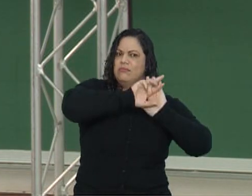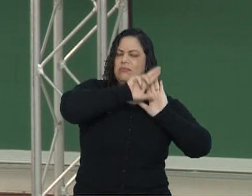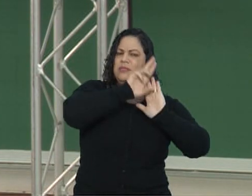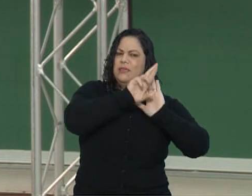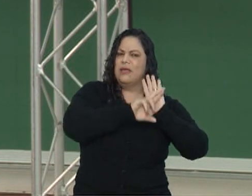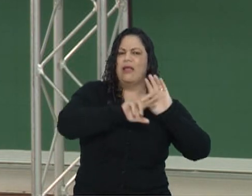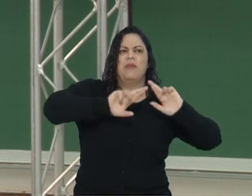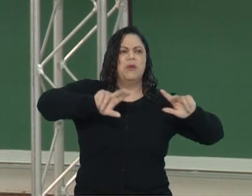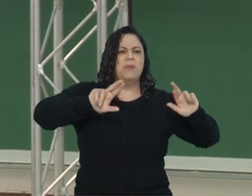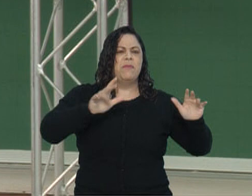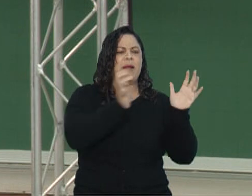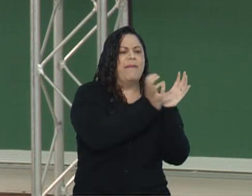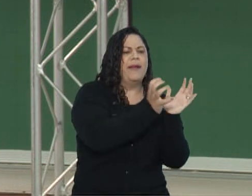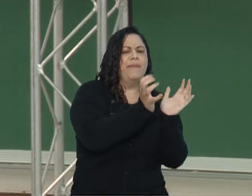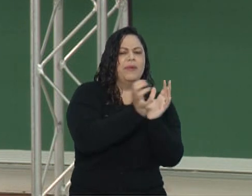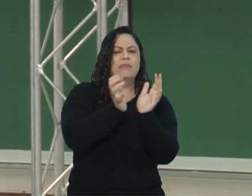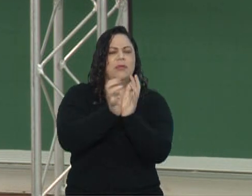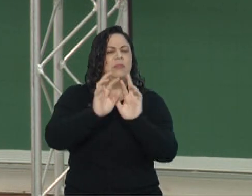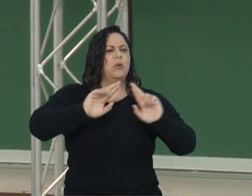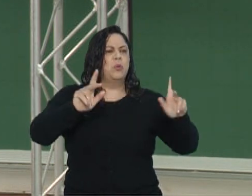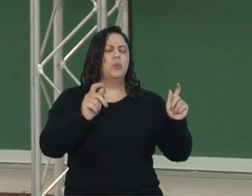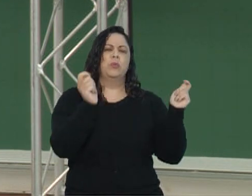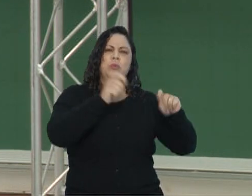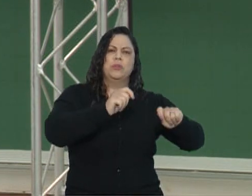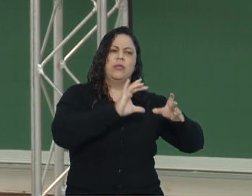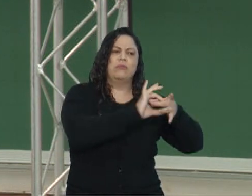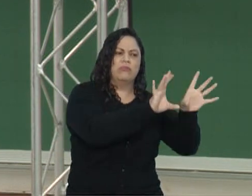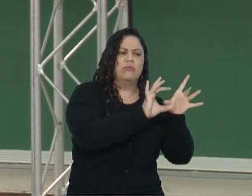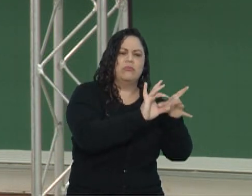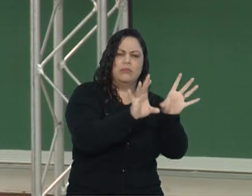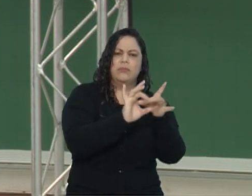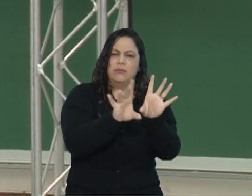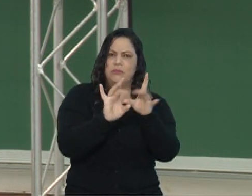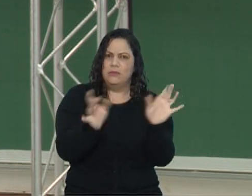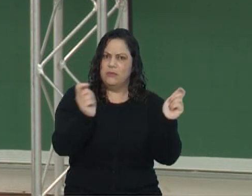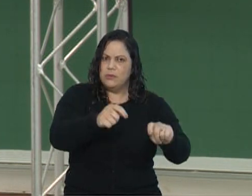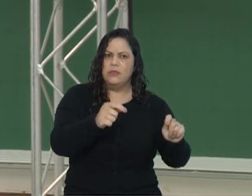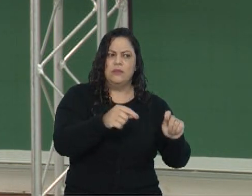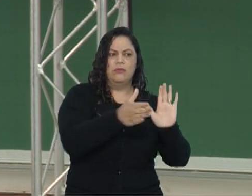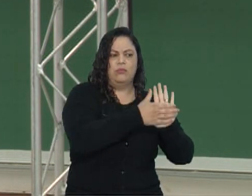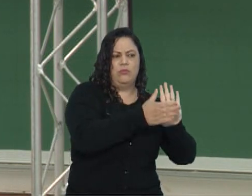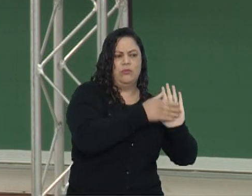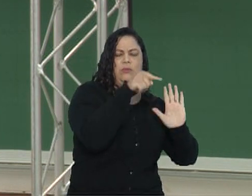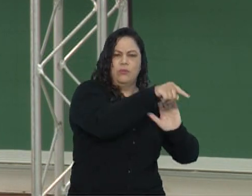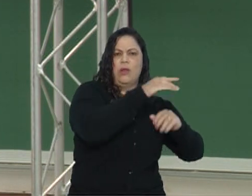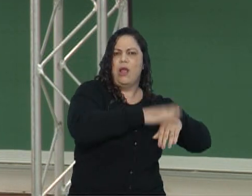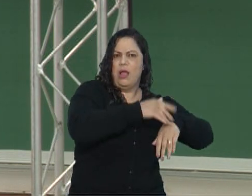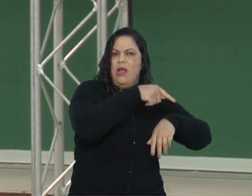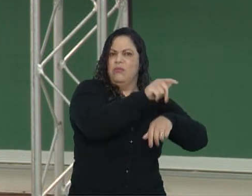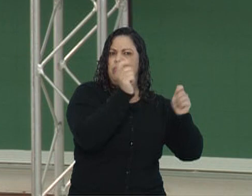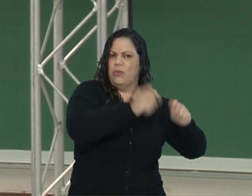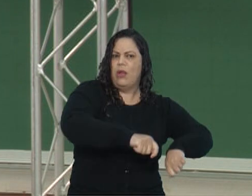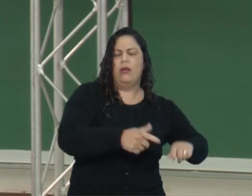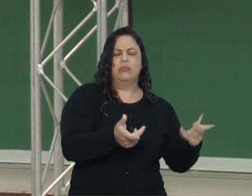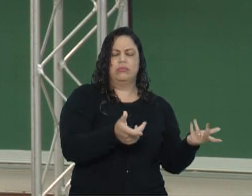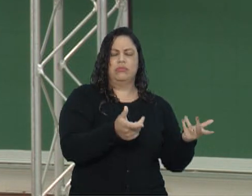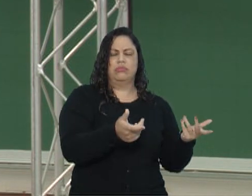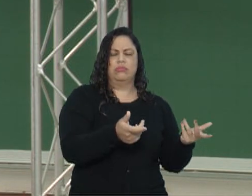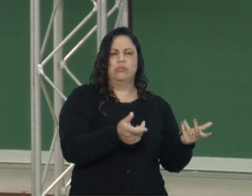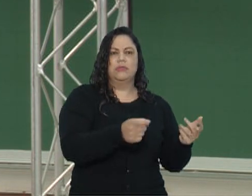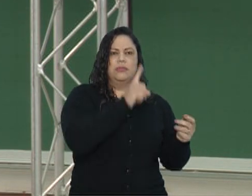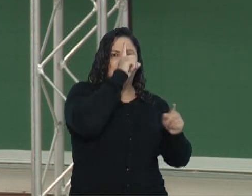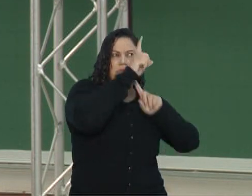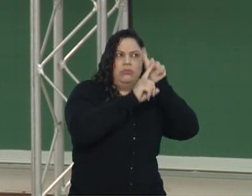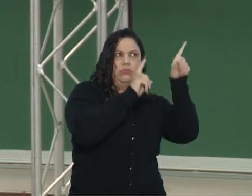instâncias, ainda que hierárquicas de decisões, né? E de modelos, né, que são um pouco burocráticos pela necessidade